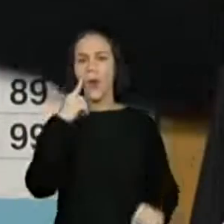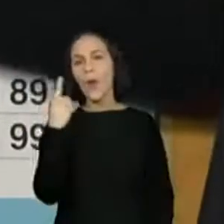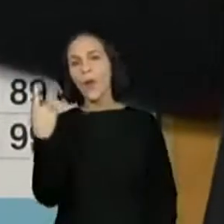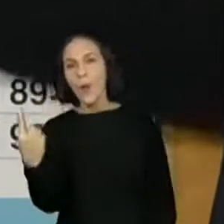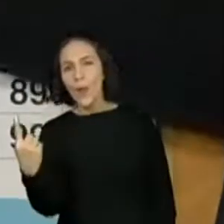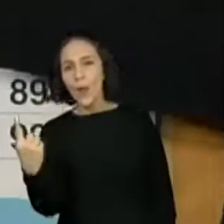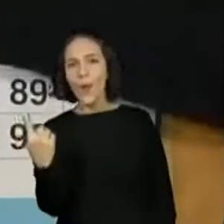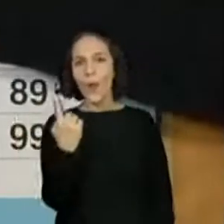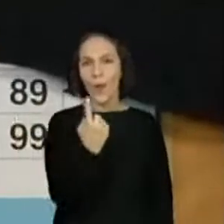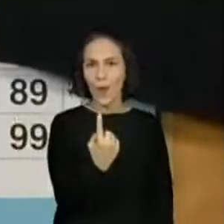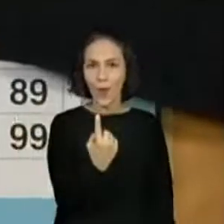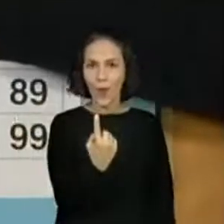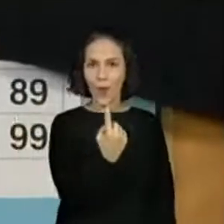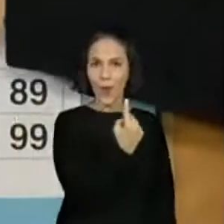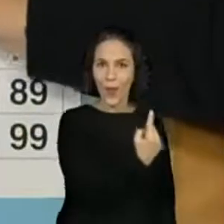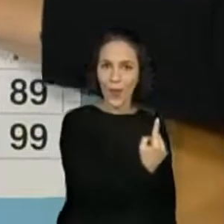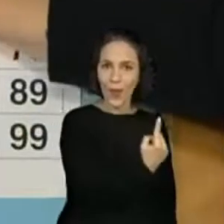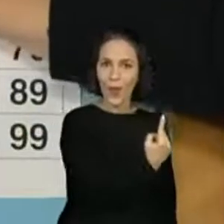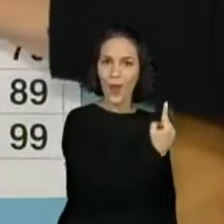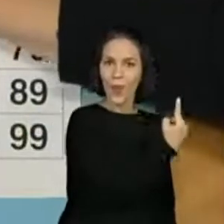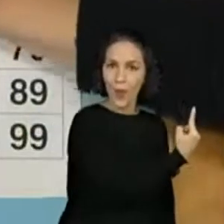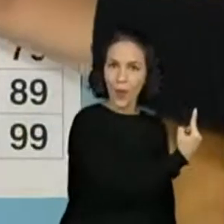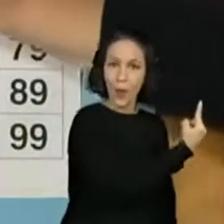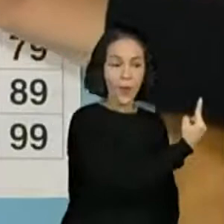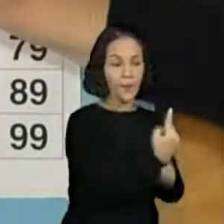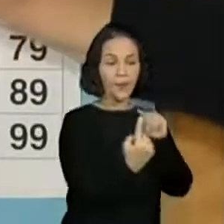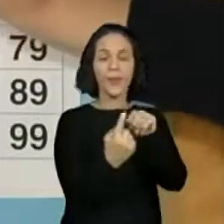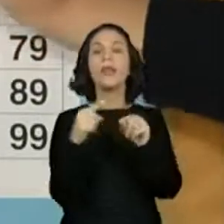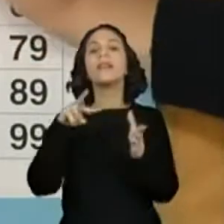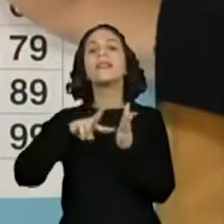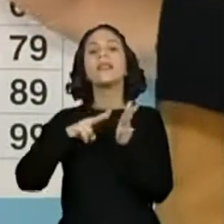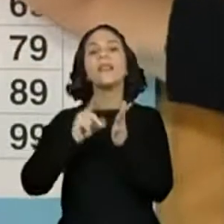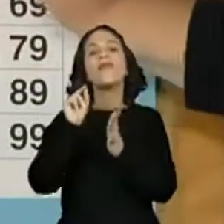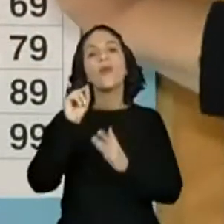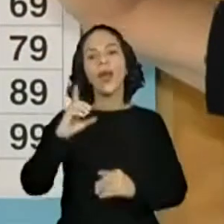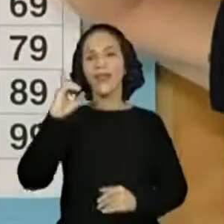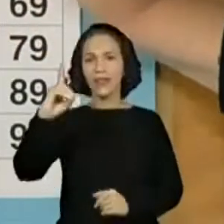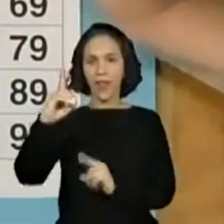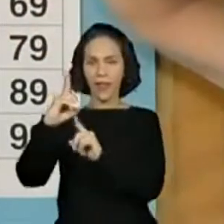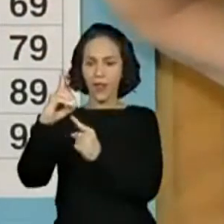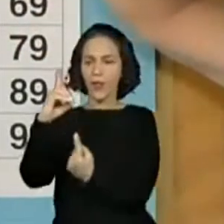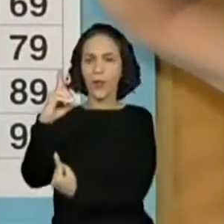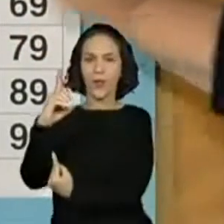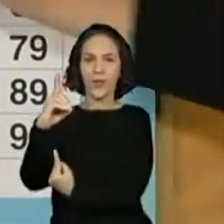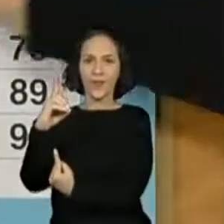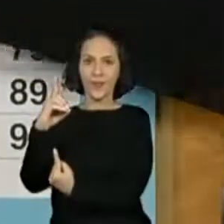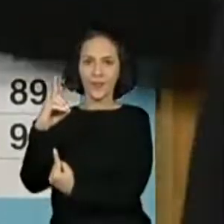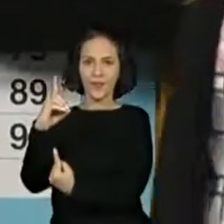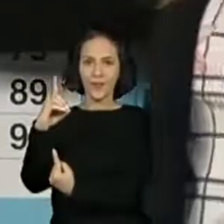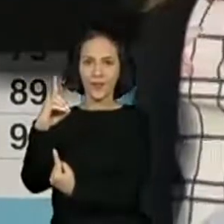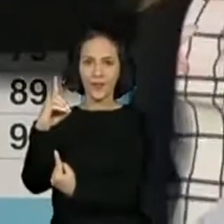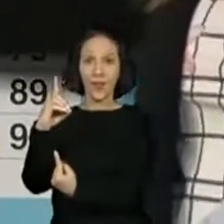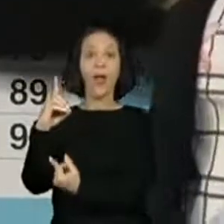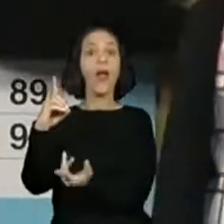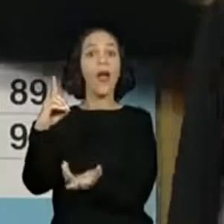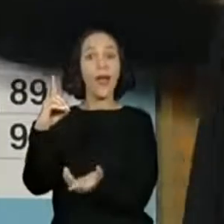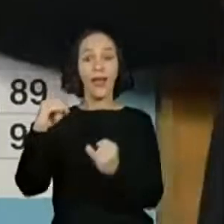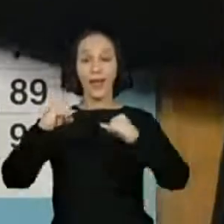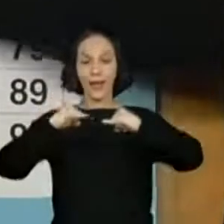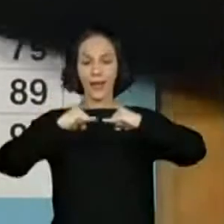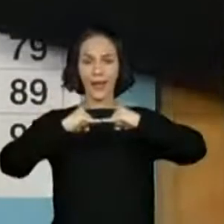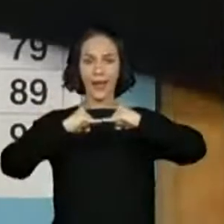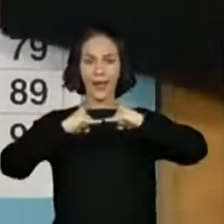Um, tá vendo? Esse um, ele representa o quê? Uma dezena. Então, aqui, toda a